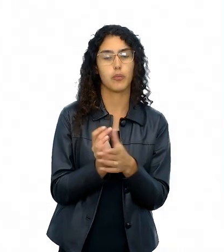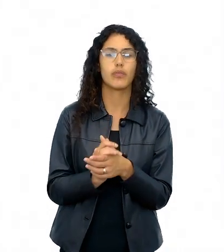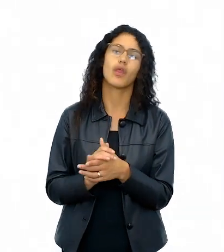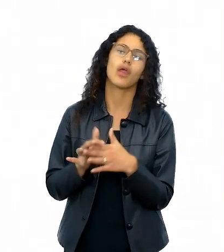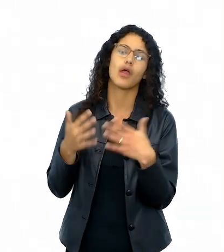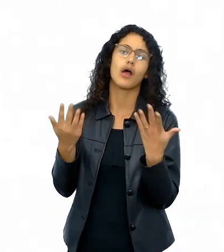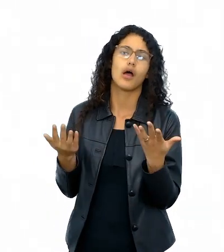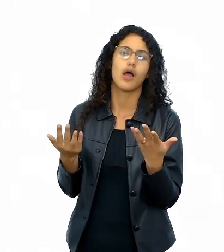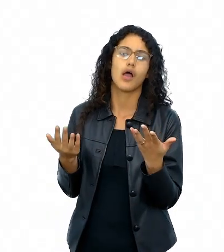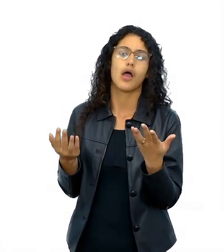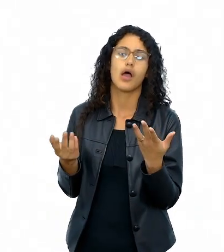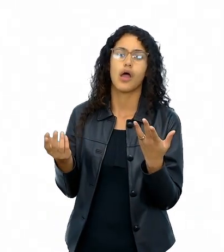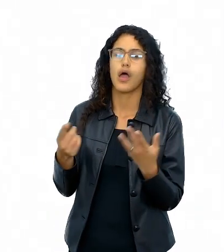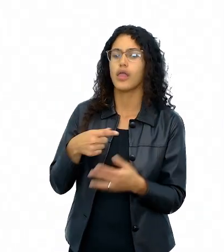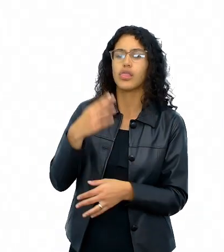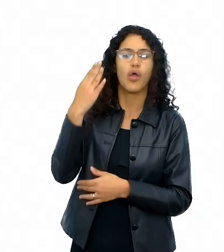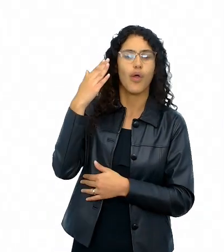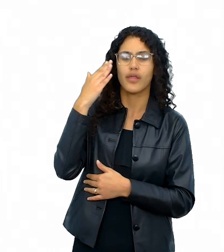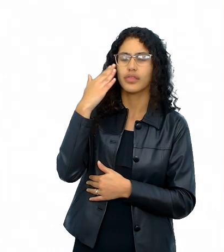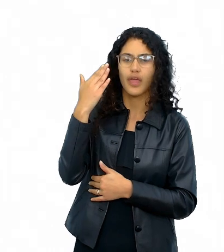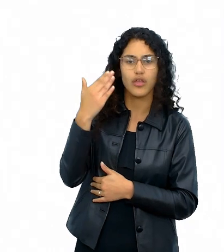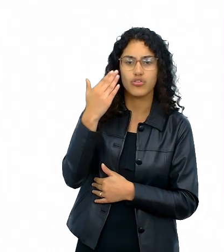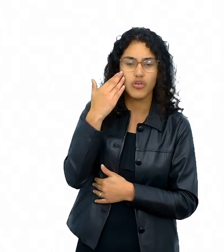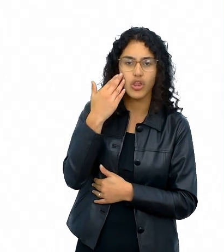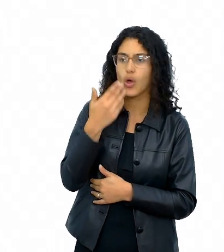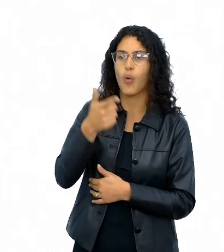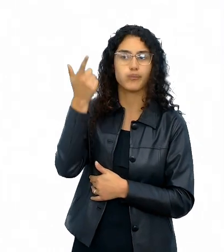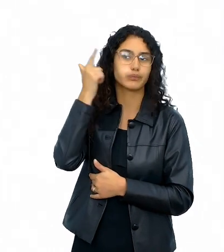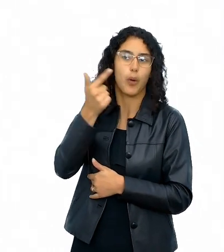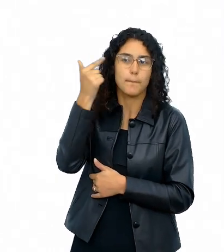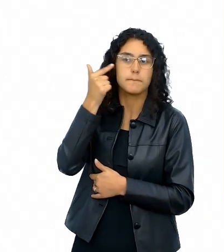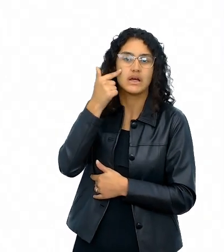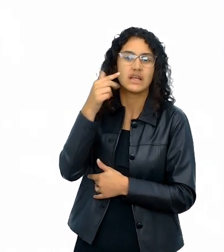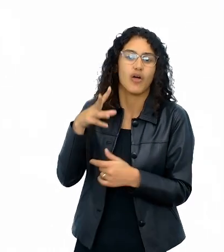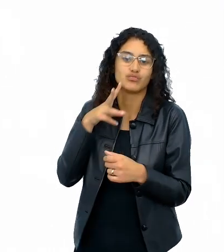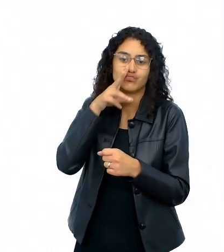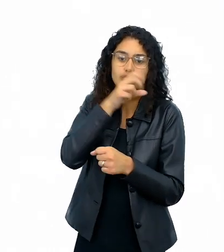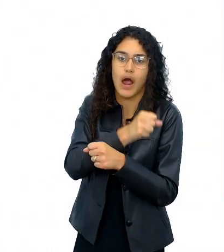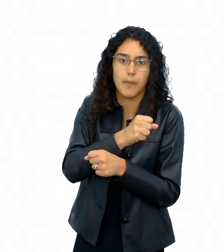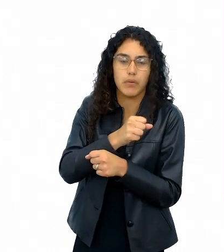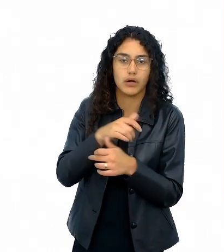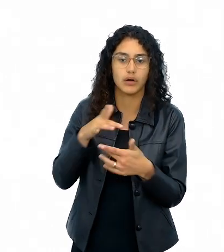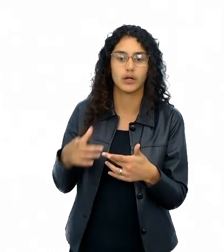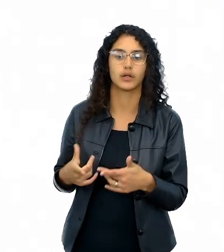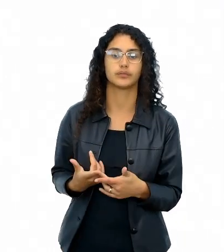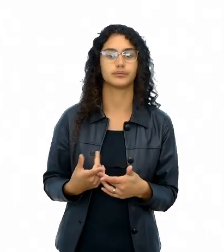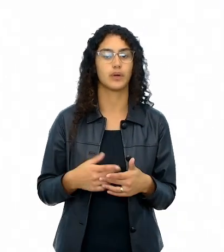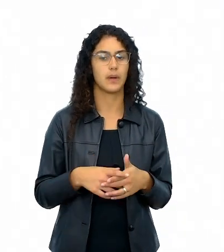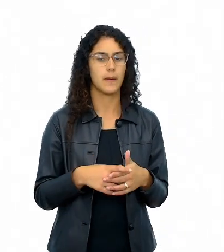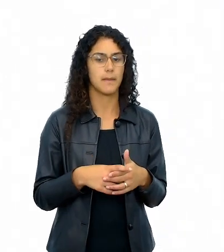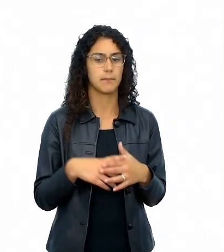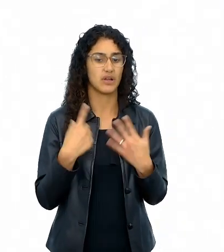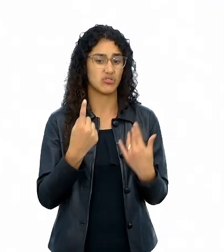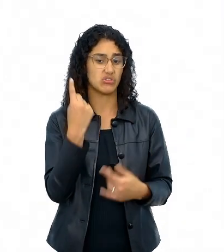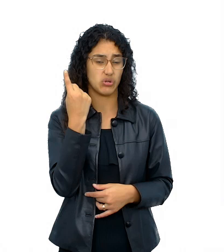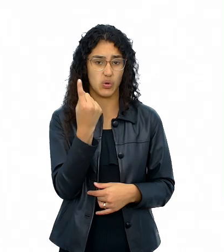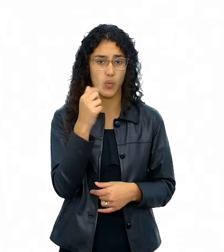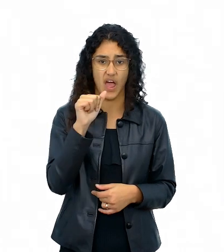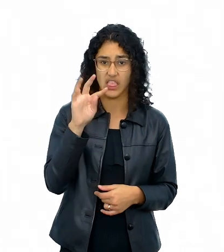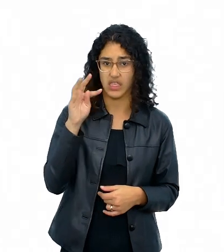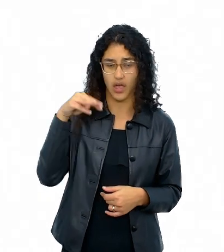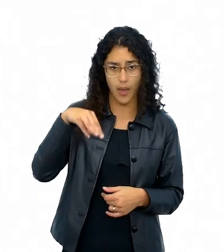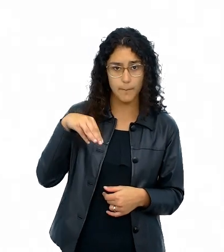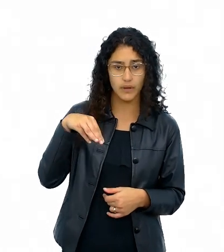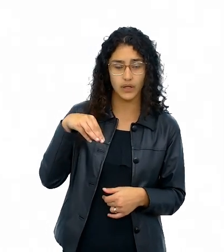ele comentou, né? Não consigo pensar sob pressão. E aí o Tucano disse, pressão de 1